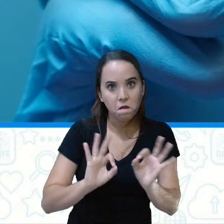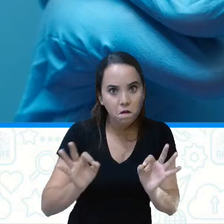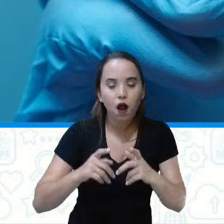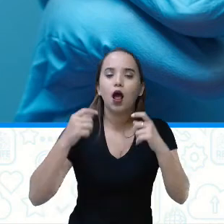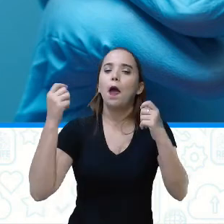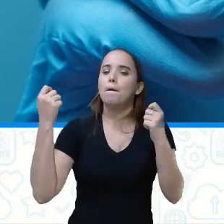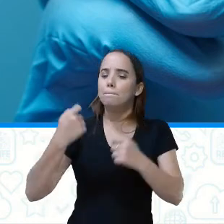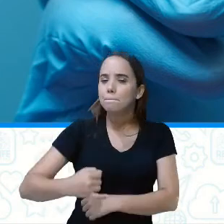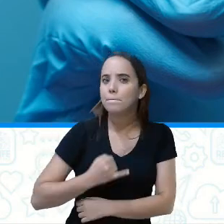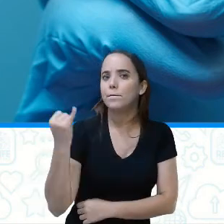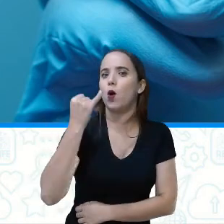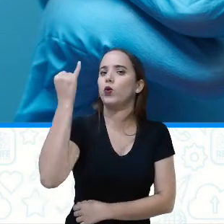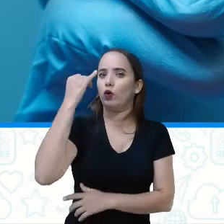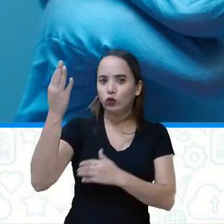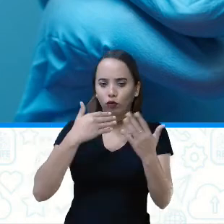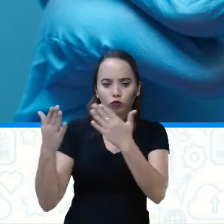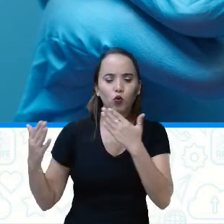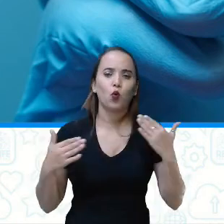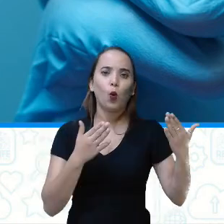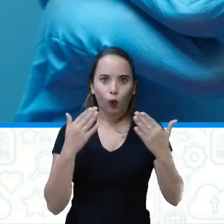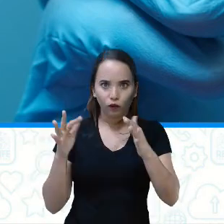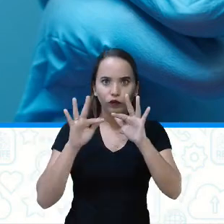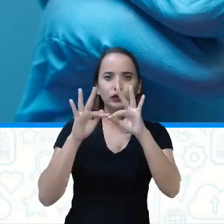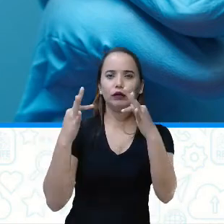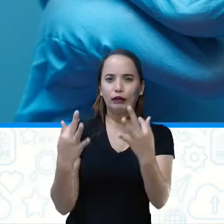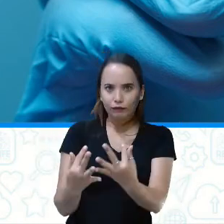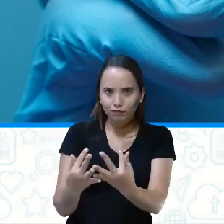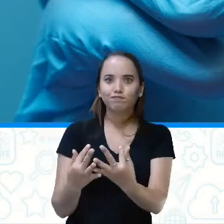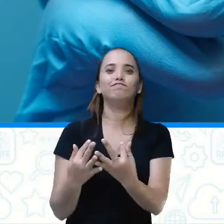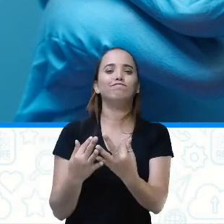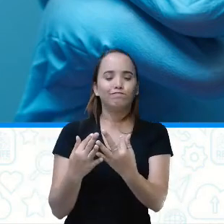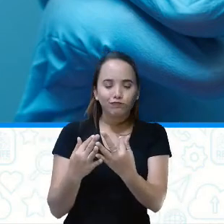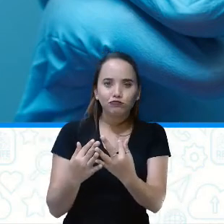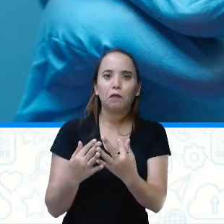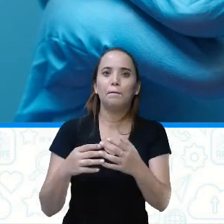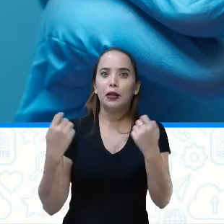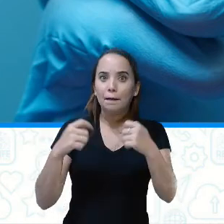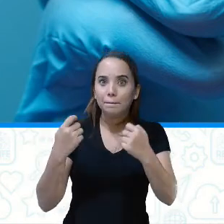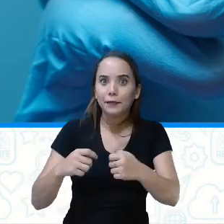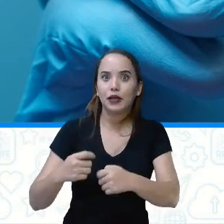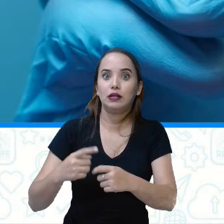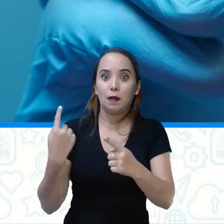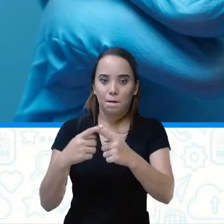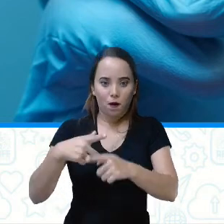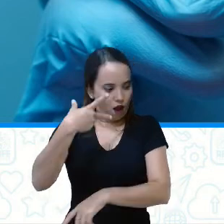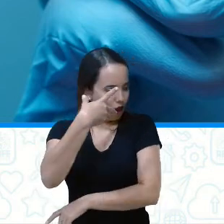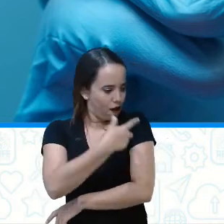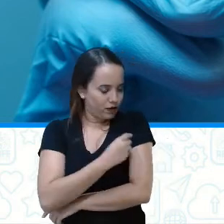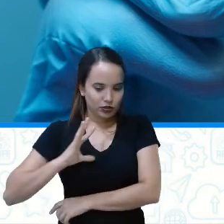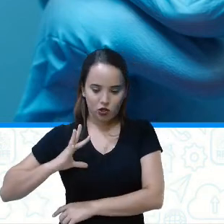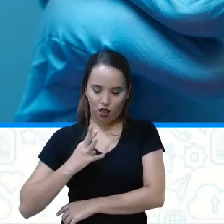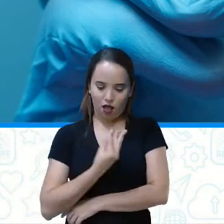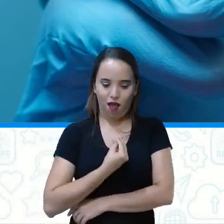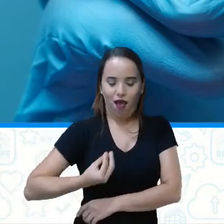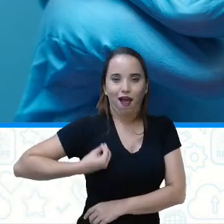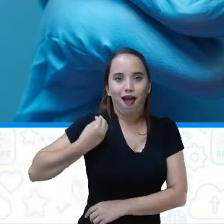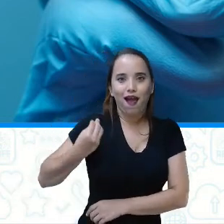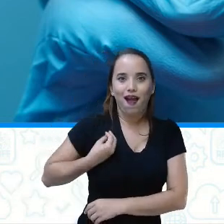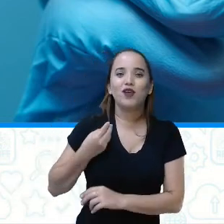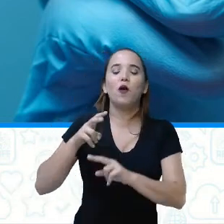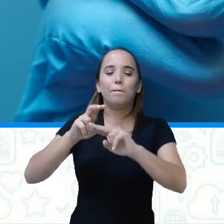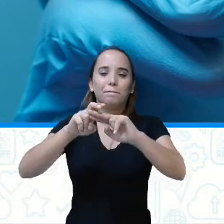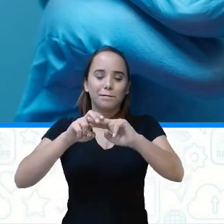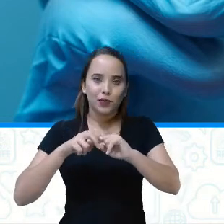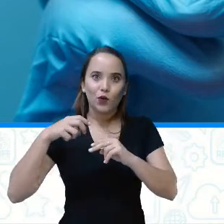vacina ela vem salvando vidas. Então, muito importante a gente falar sobre isso. E é por conta disso também que nós